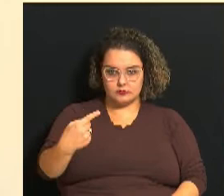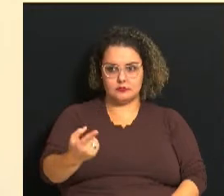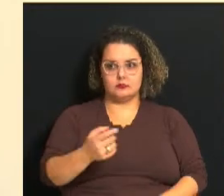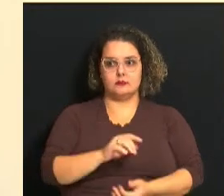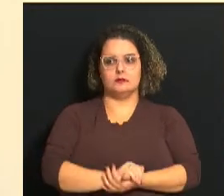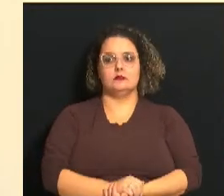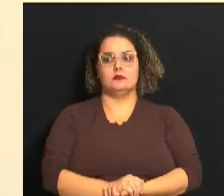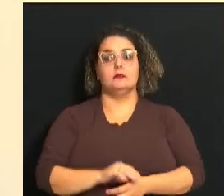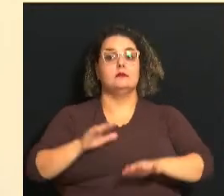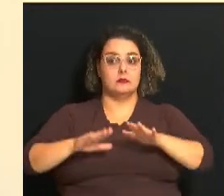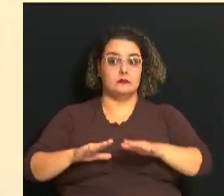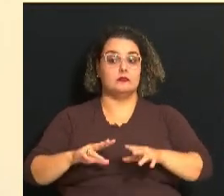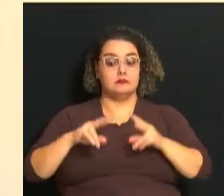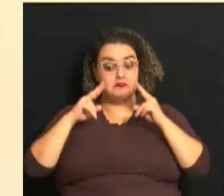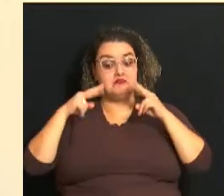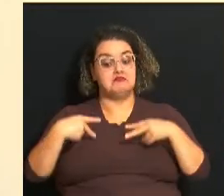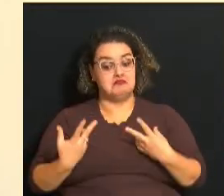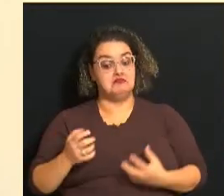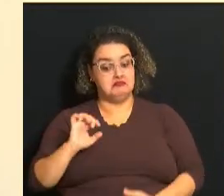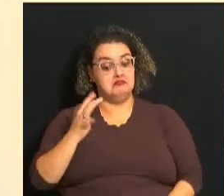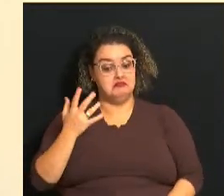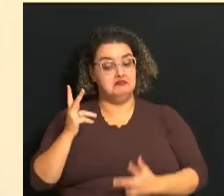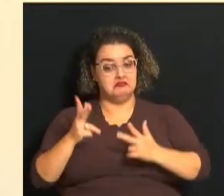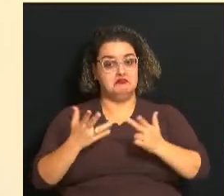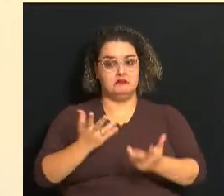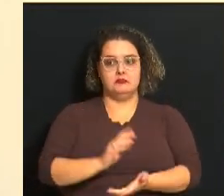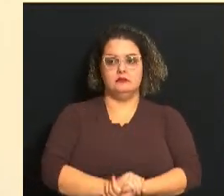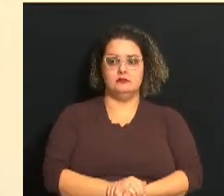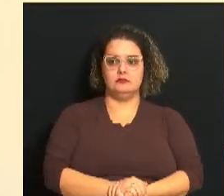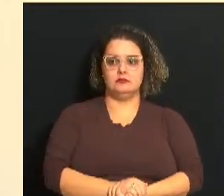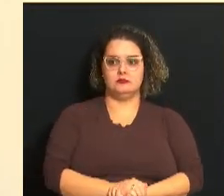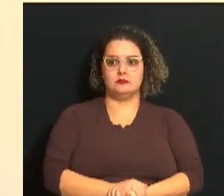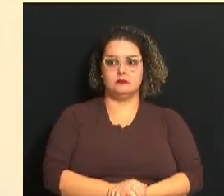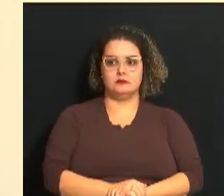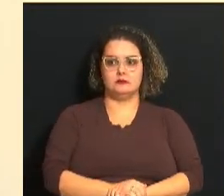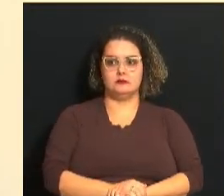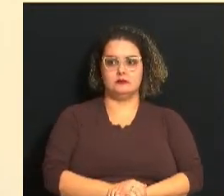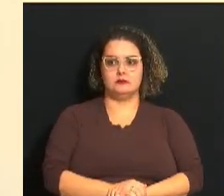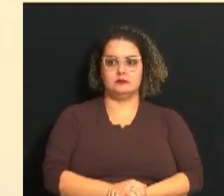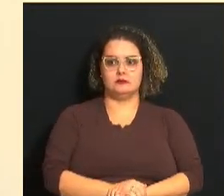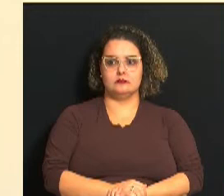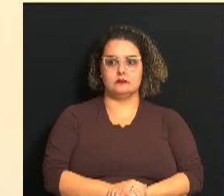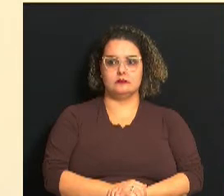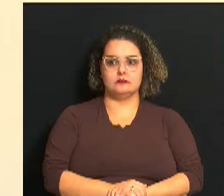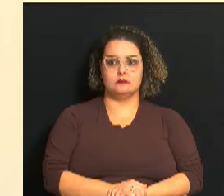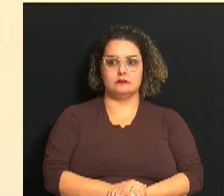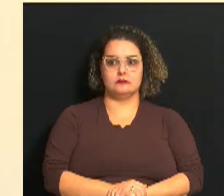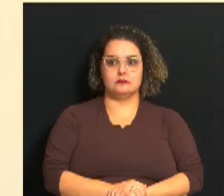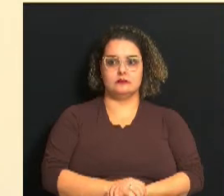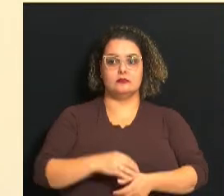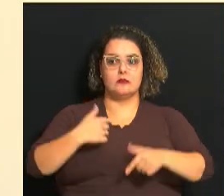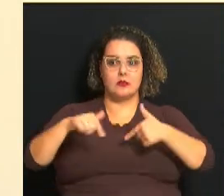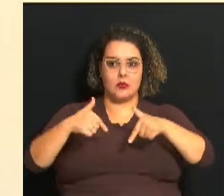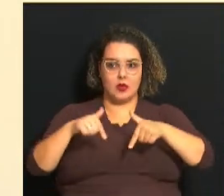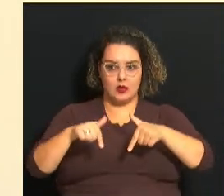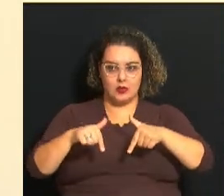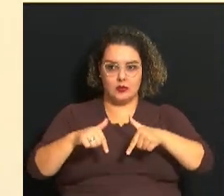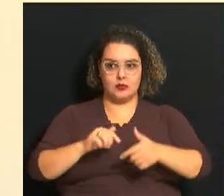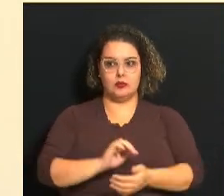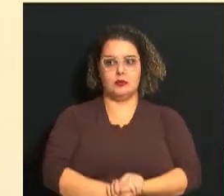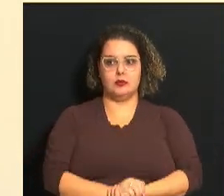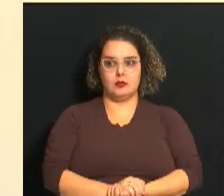pode se identificar de alguma forma que uma das dos exemplos situações gente traz aqui Esse é um caso de um trabalhador é